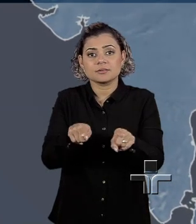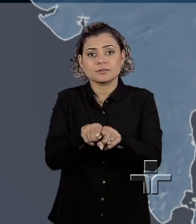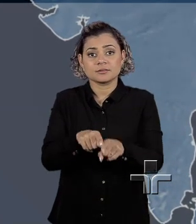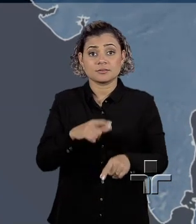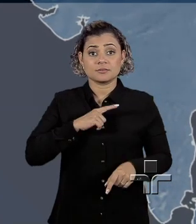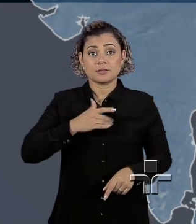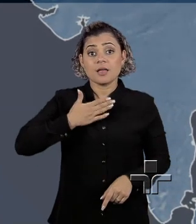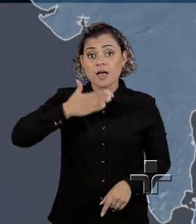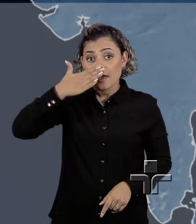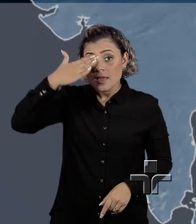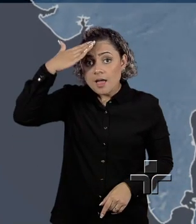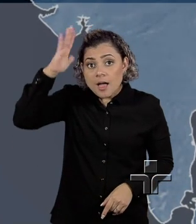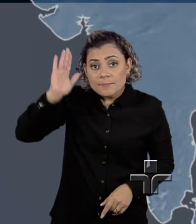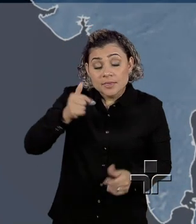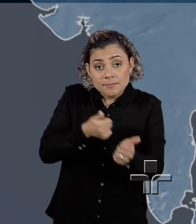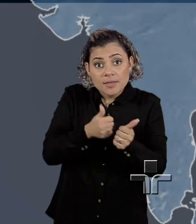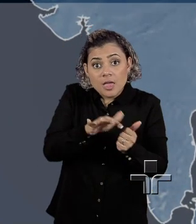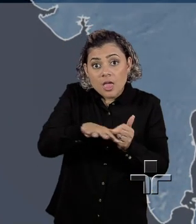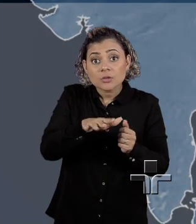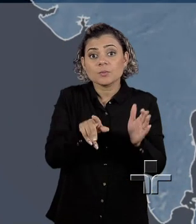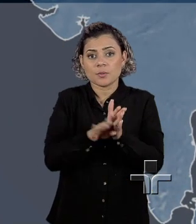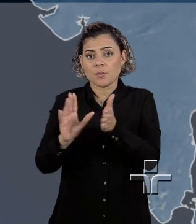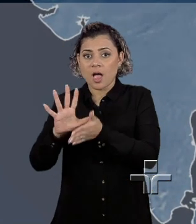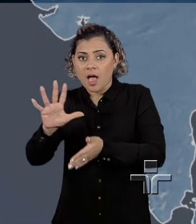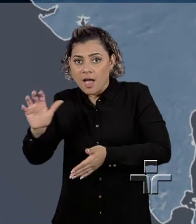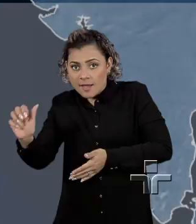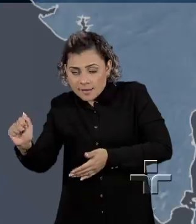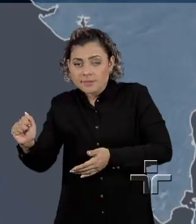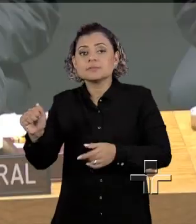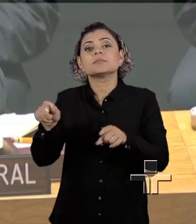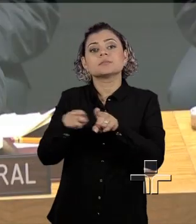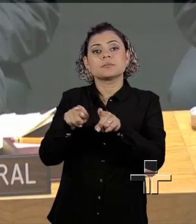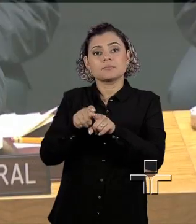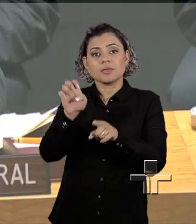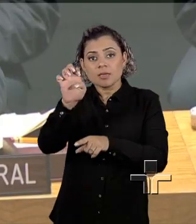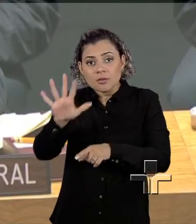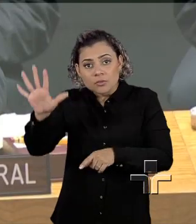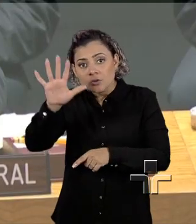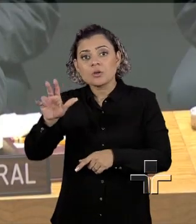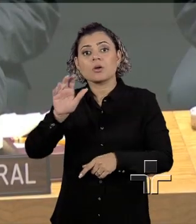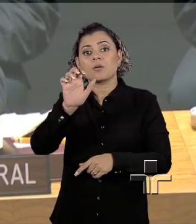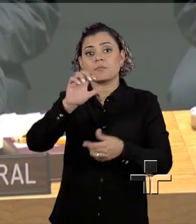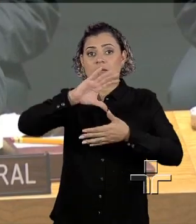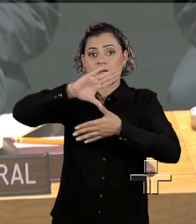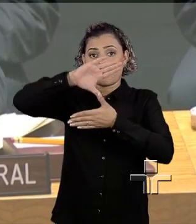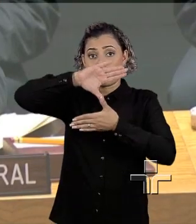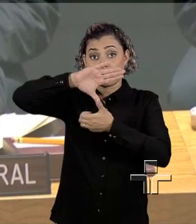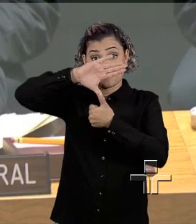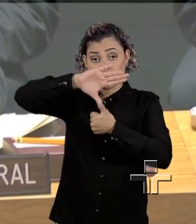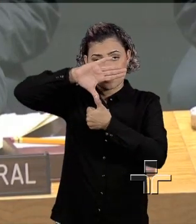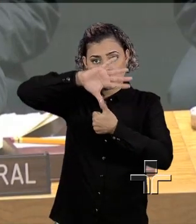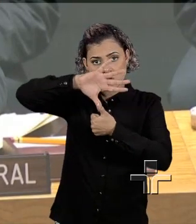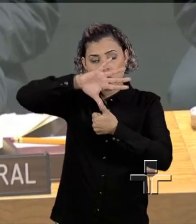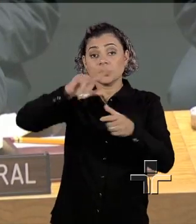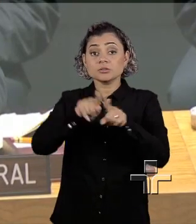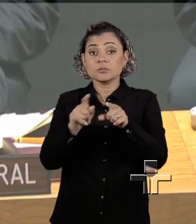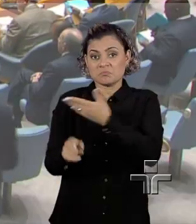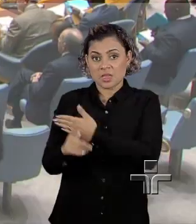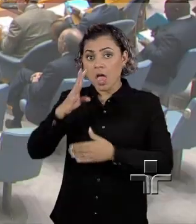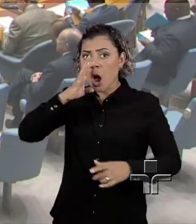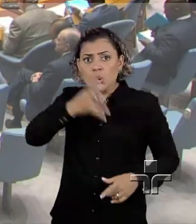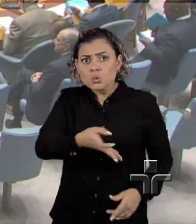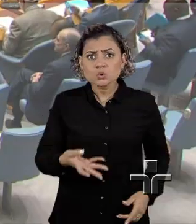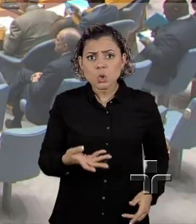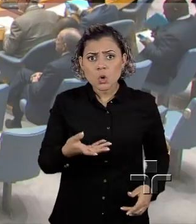transporte de petróleo para os consumidores da Ásia, Europa e América do Norte. O secretário-geral da ONU, Antônio Guterres, condenou os ataques